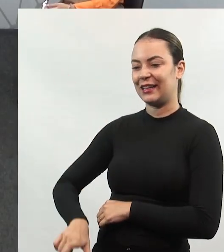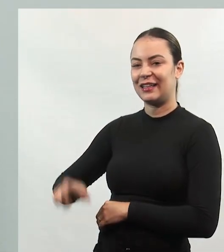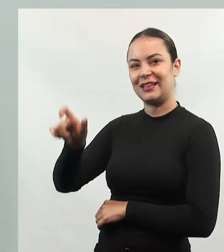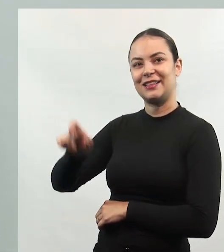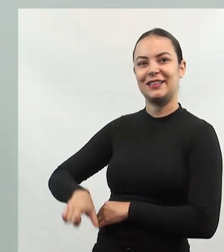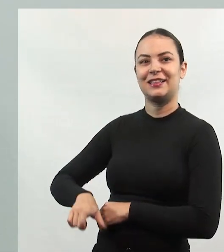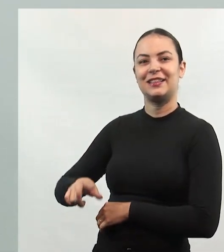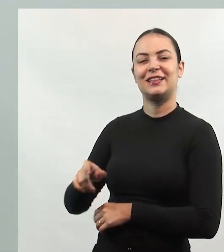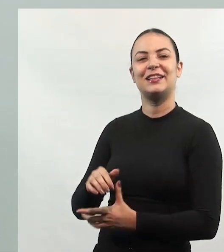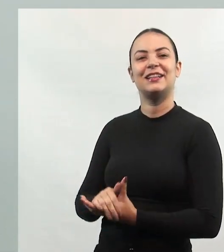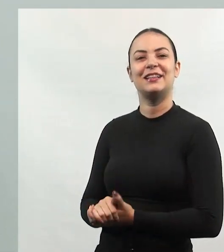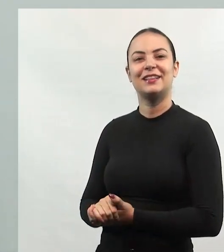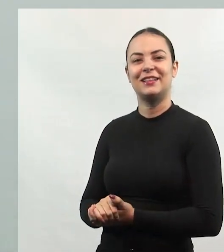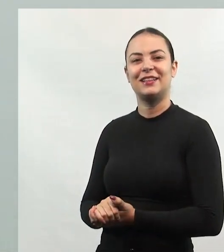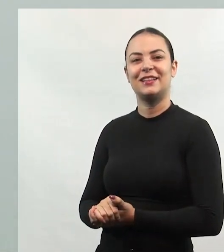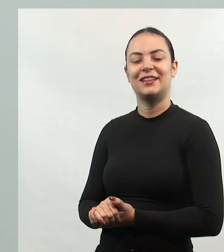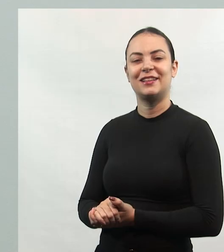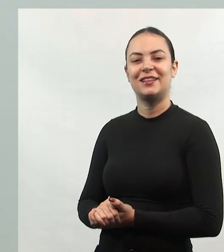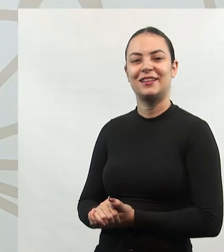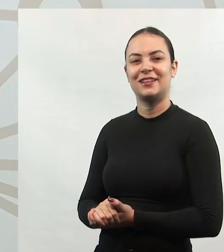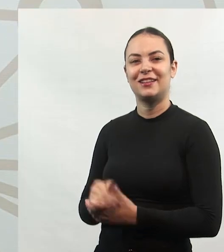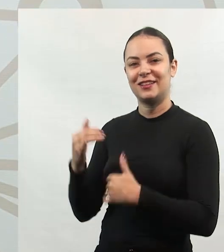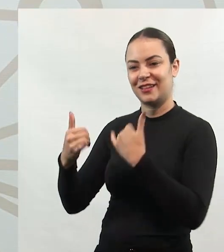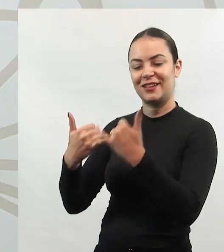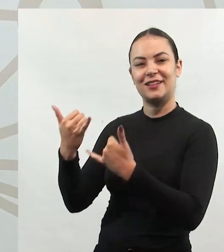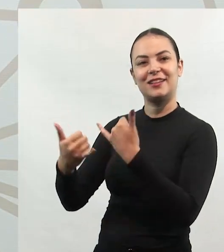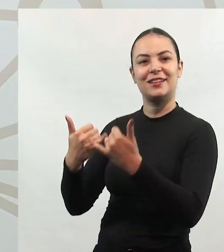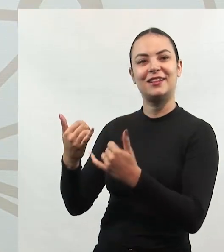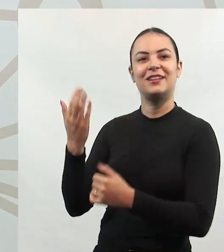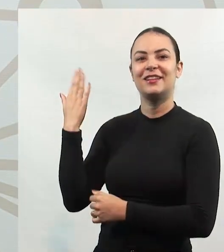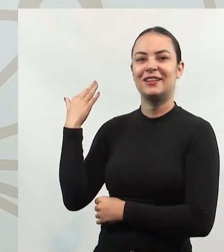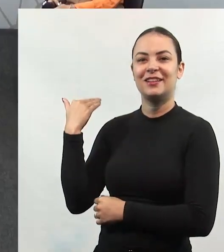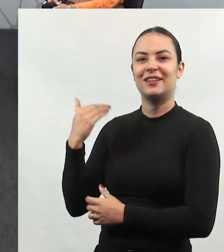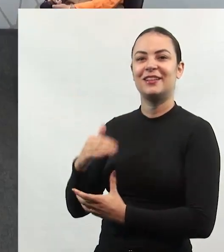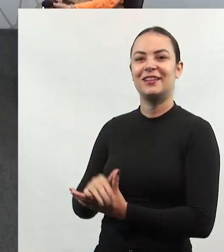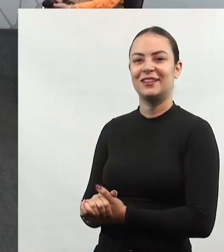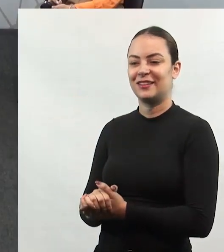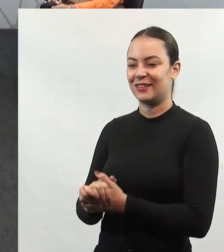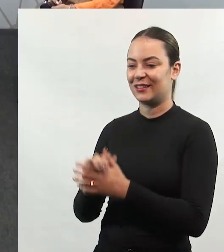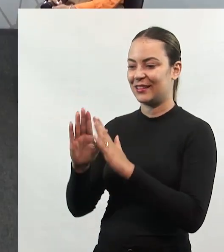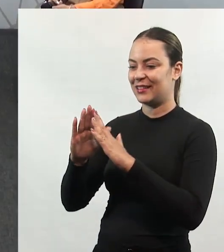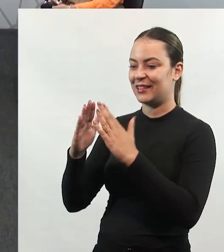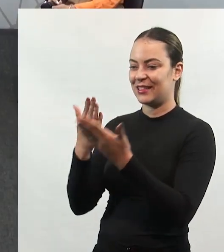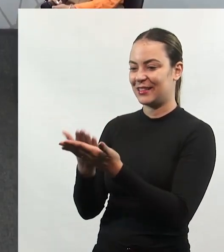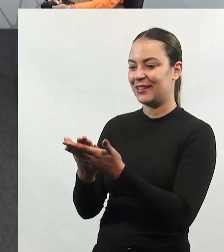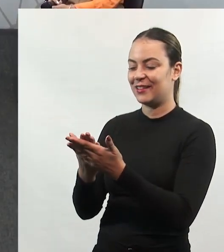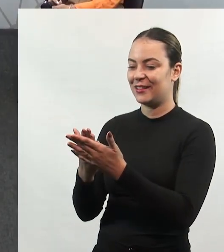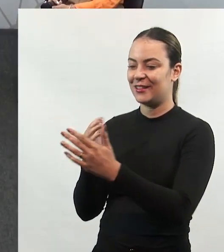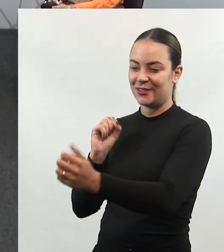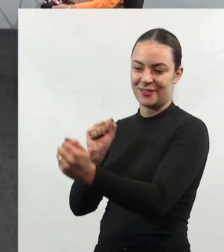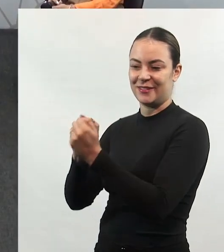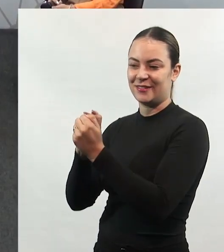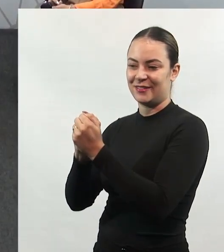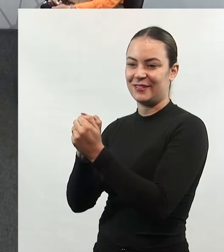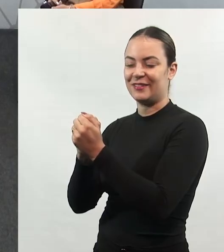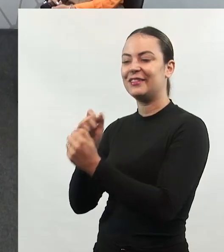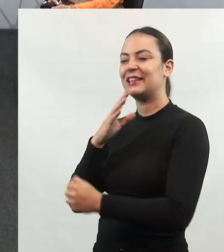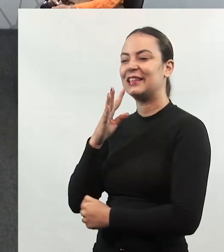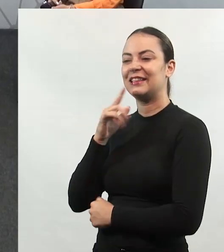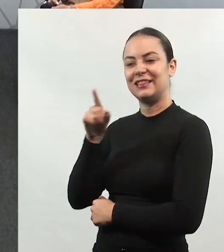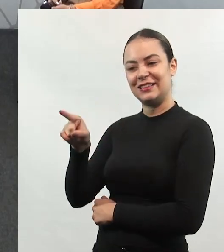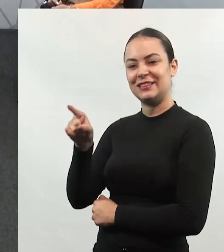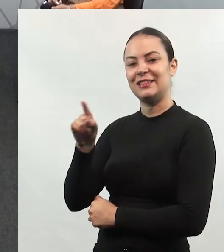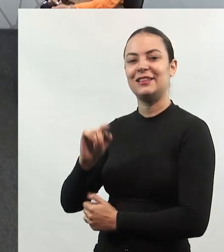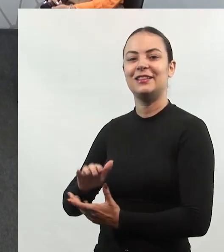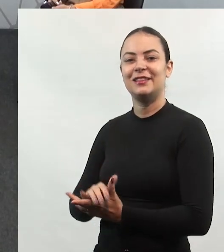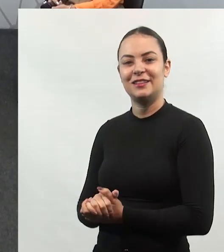meu nome de guerra. Francisca Freitas França, amo essa galerinha, sou estudante, sou ex-aluna também, formei em 2001. E você que está